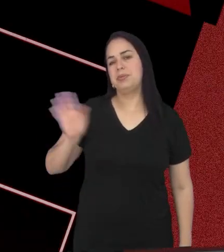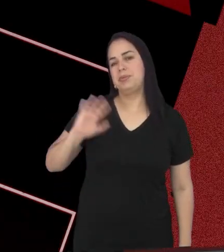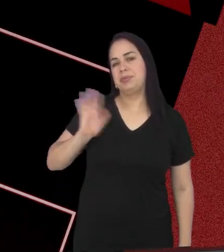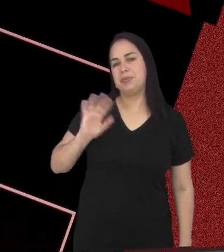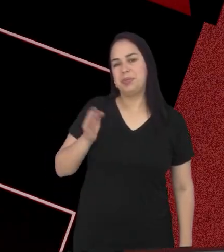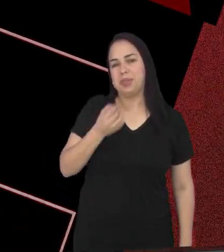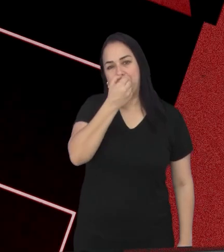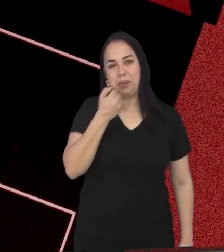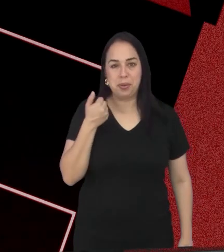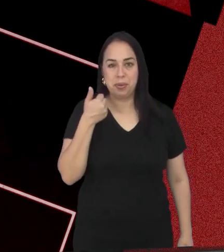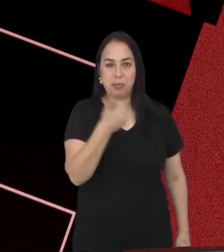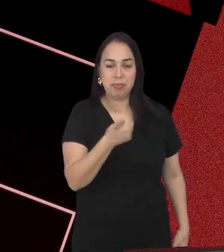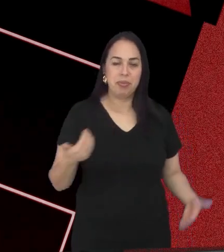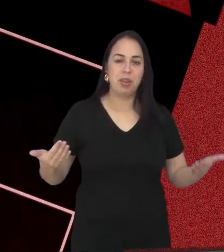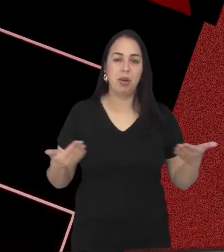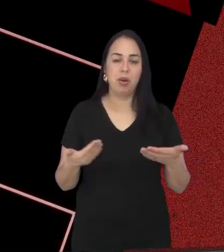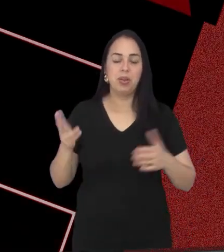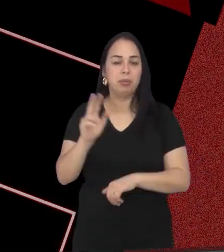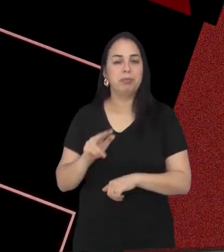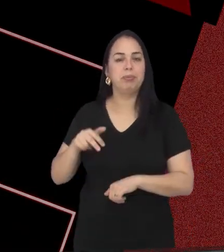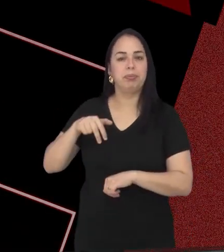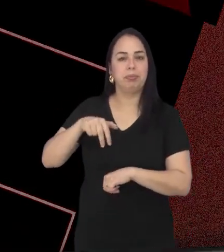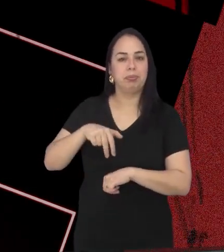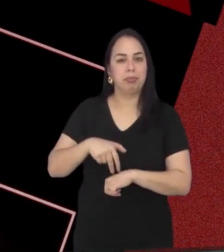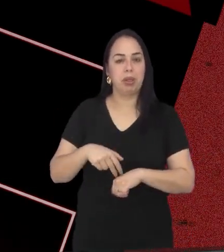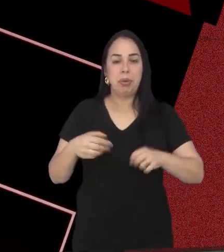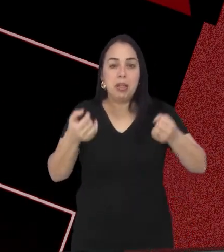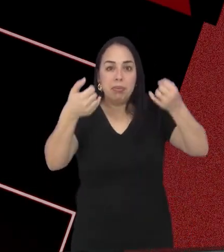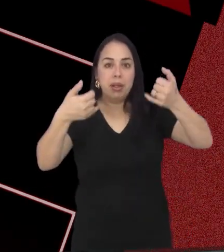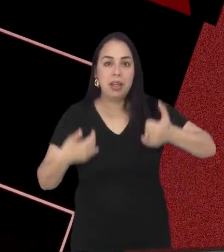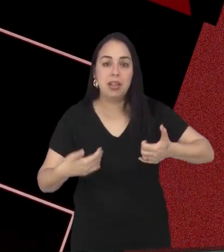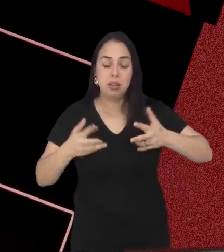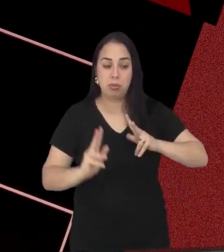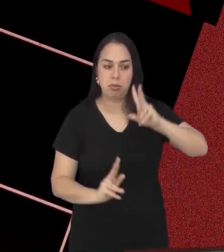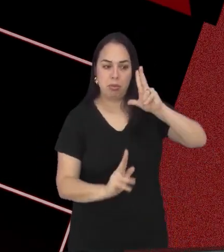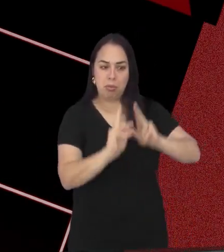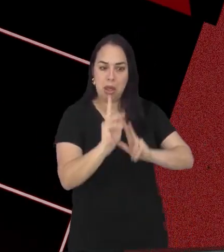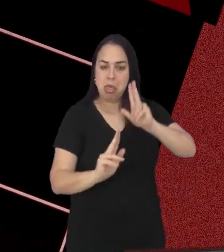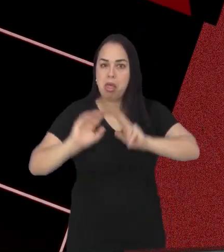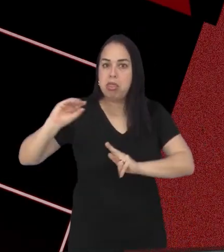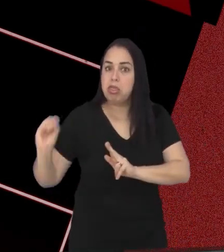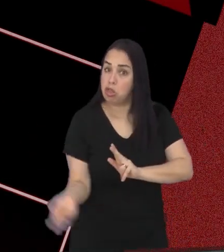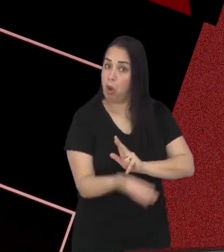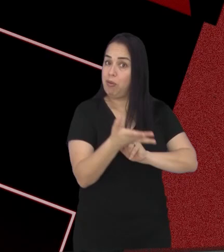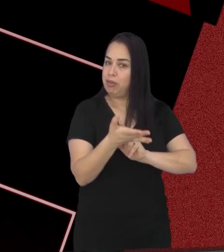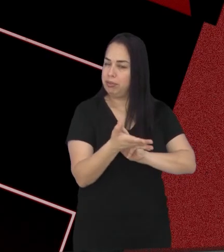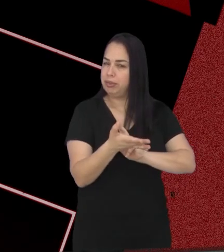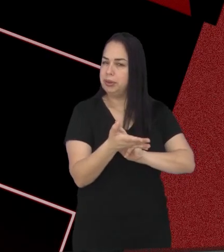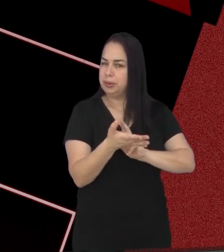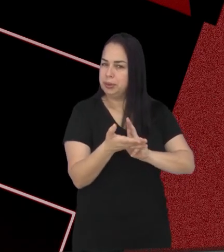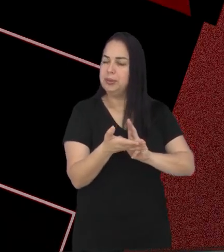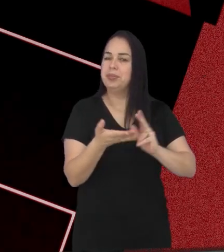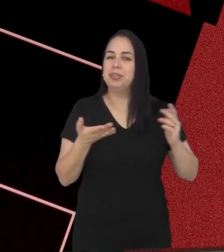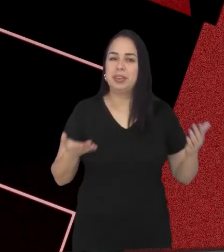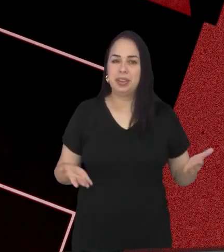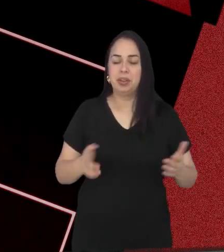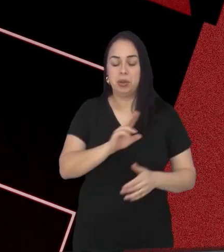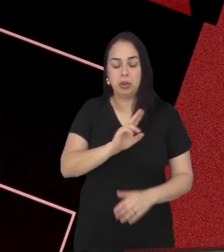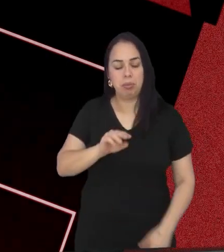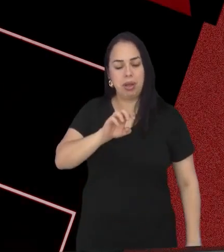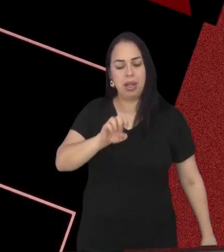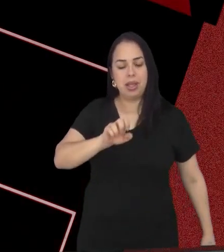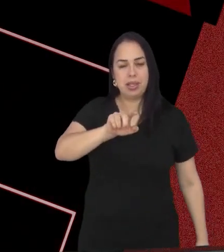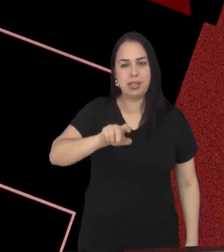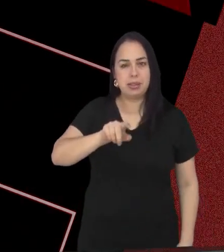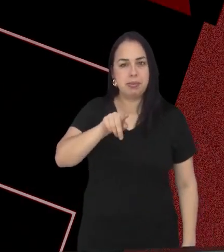Oi gente, tudo jóia? Olha só, eu tô em cena para falar de uma série bem recente, tá fresquinha,